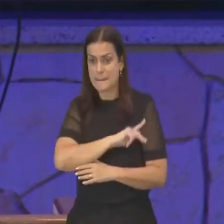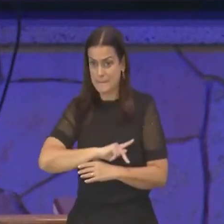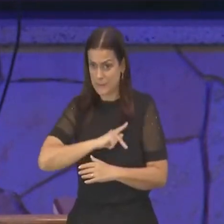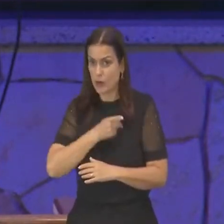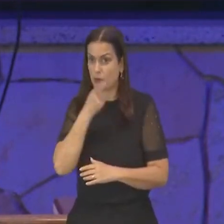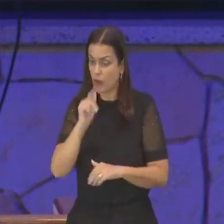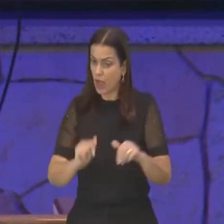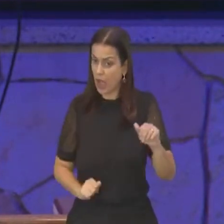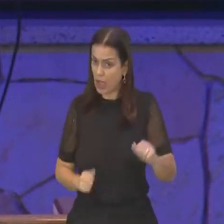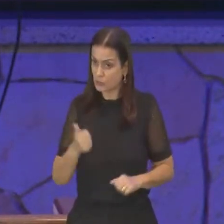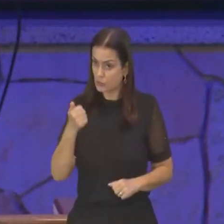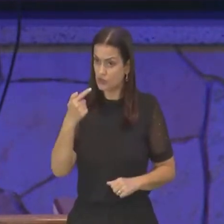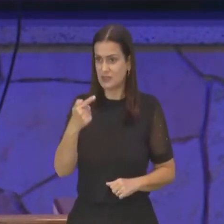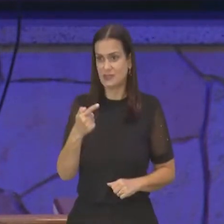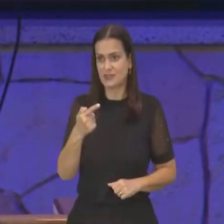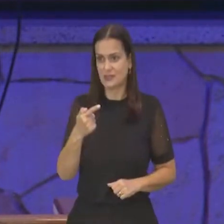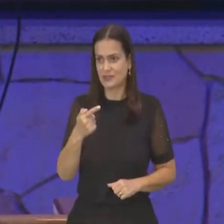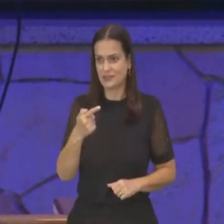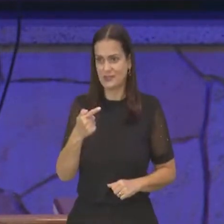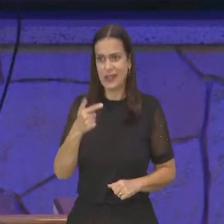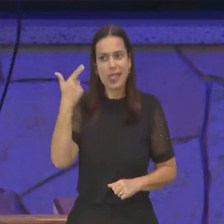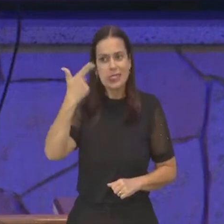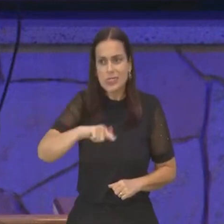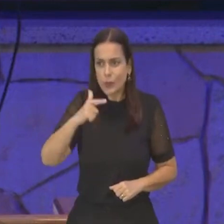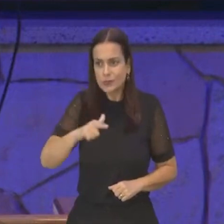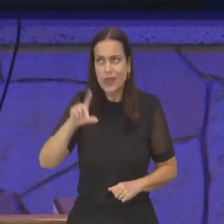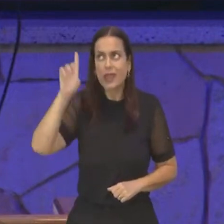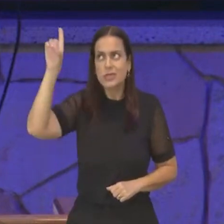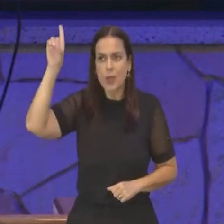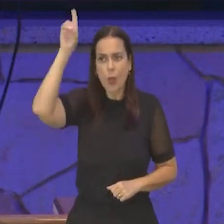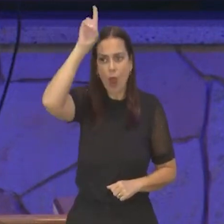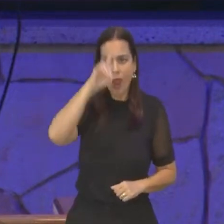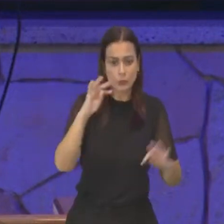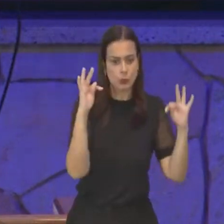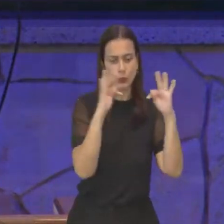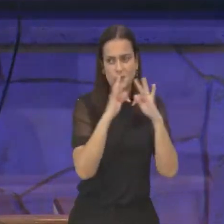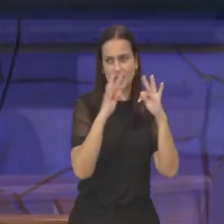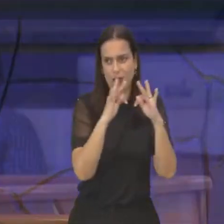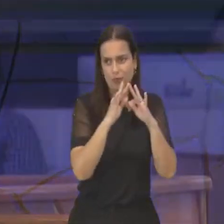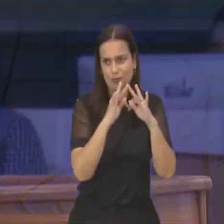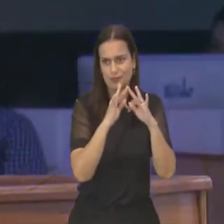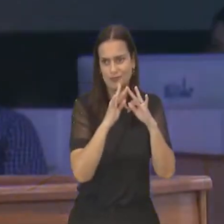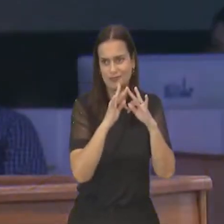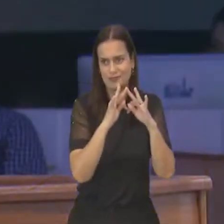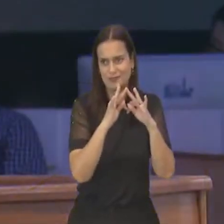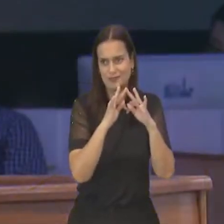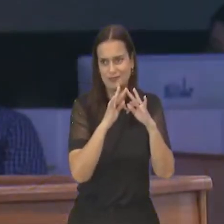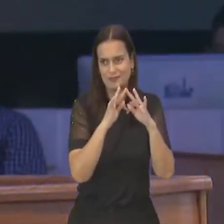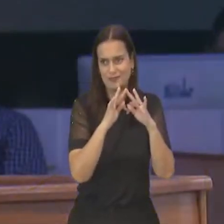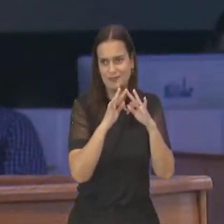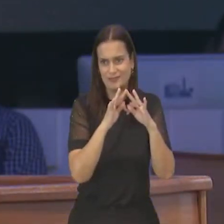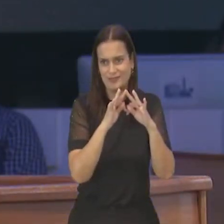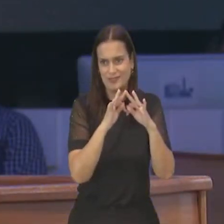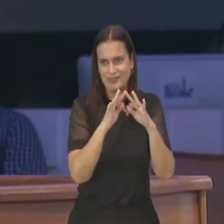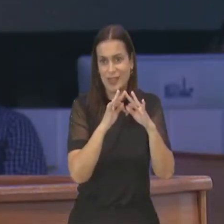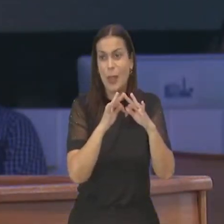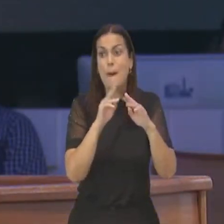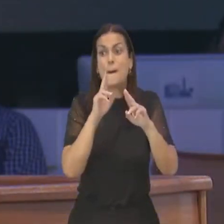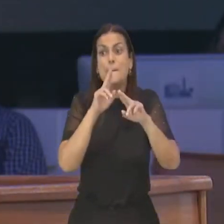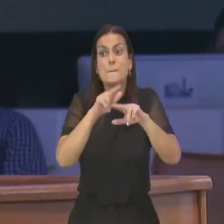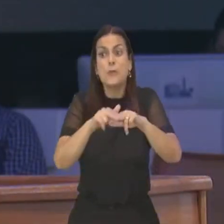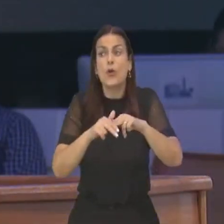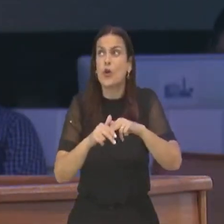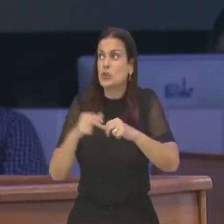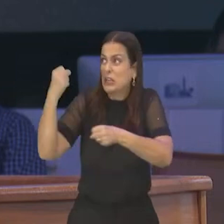17, mas Deus não habita. Quando nós entramos para cultuar, Ele se faz presente pelo seu Espírito Santo.